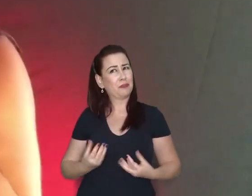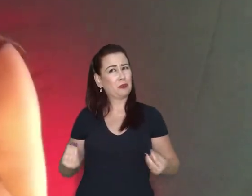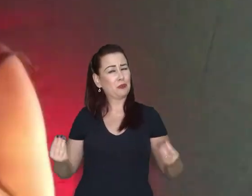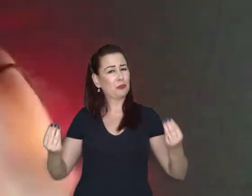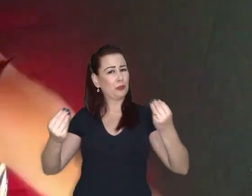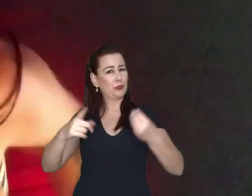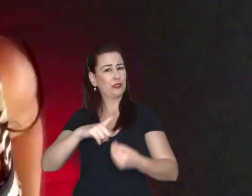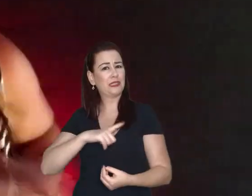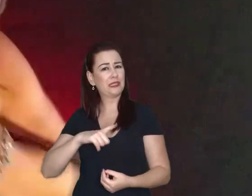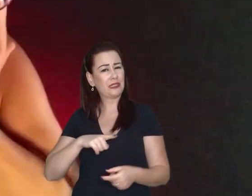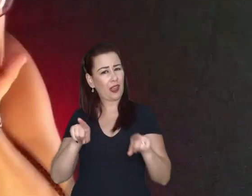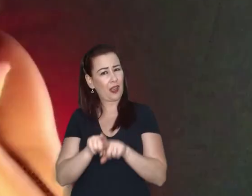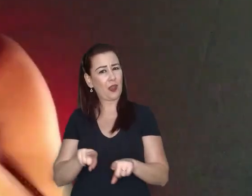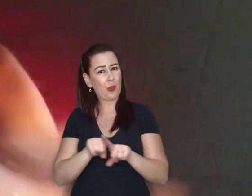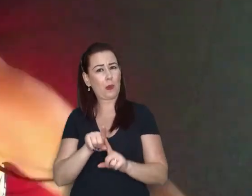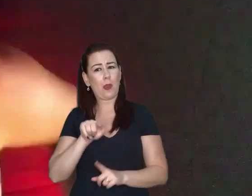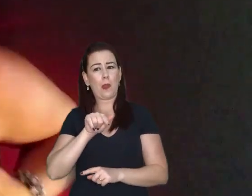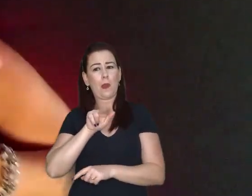competências profissionais.